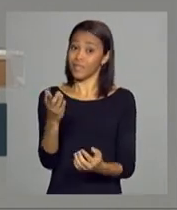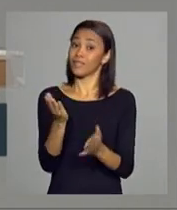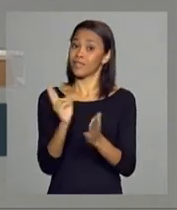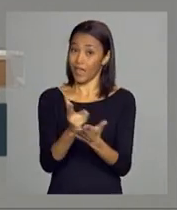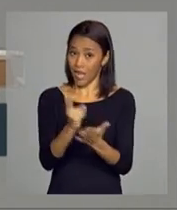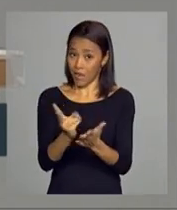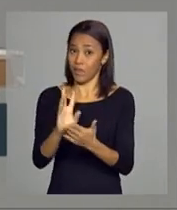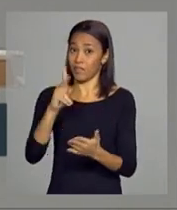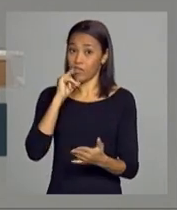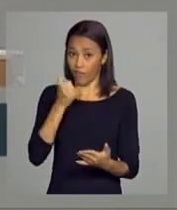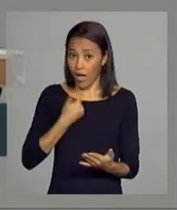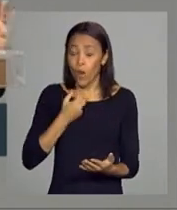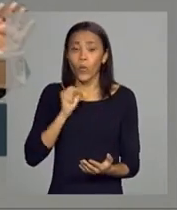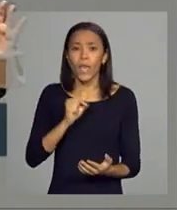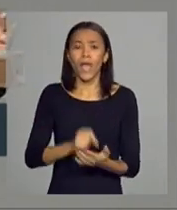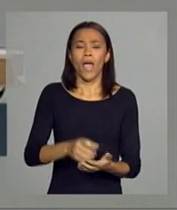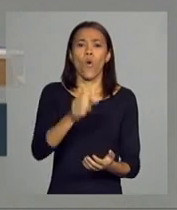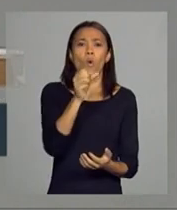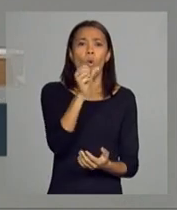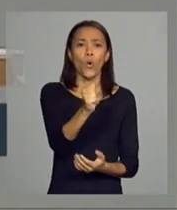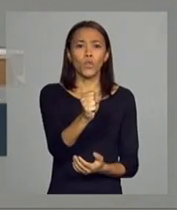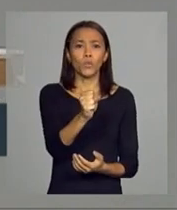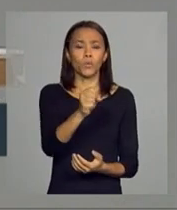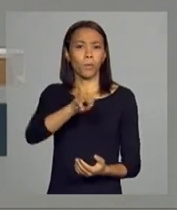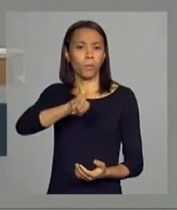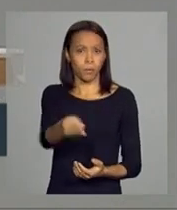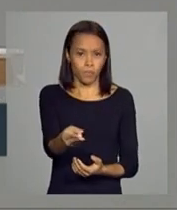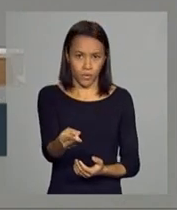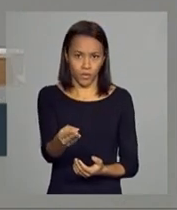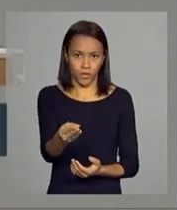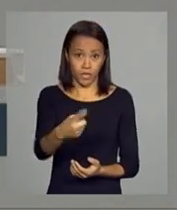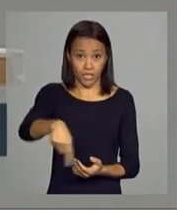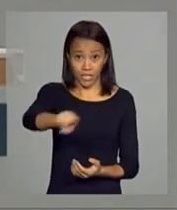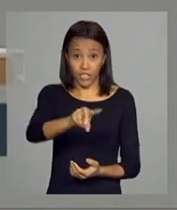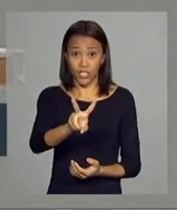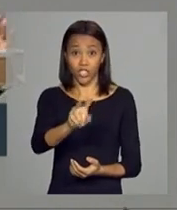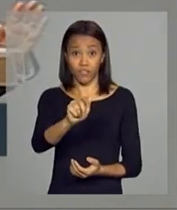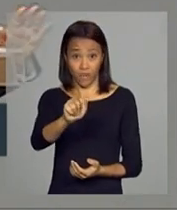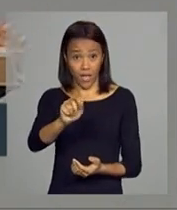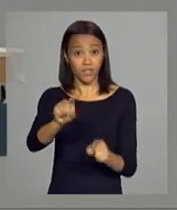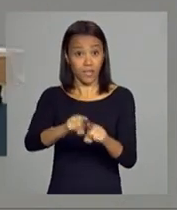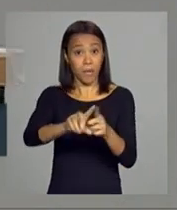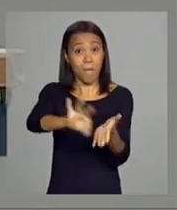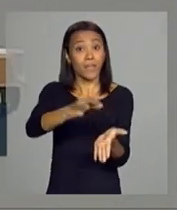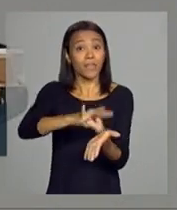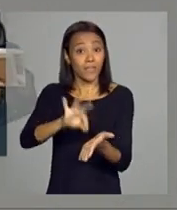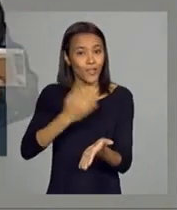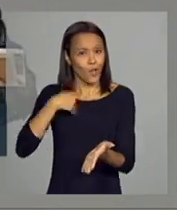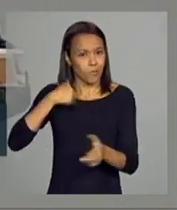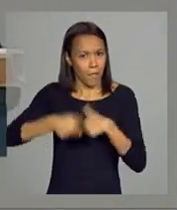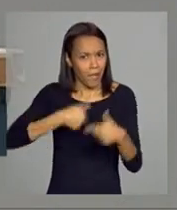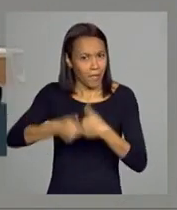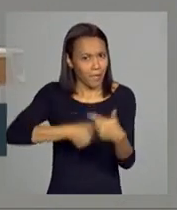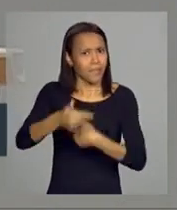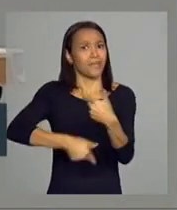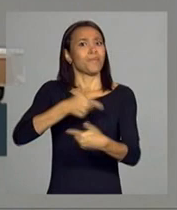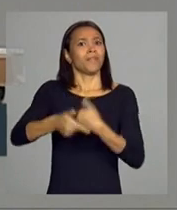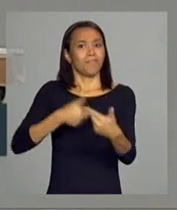e nós cumprimos, é chegar a 8 milhões de vagas e matrículas. Estamos trabalhando muito forte para